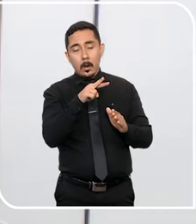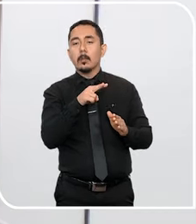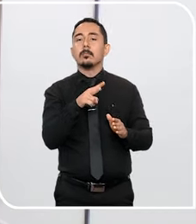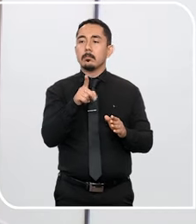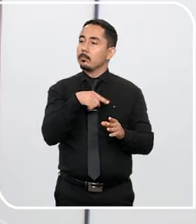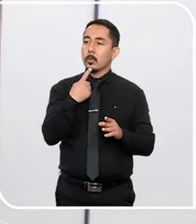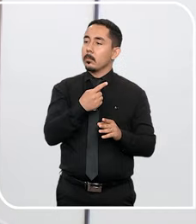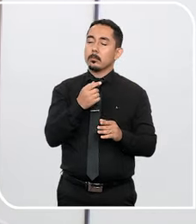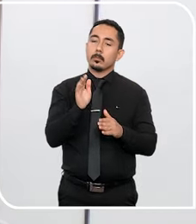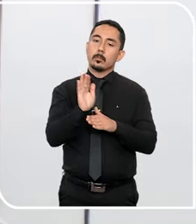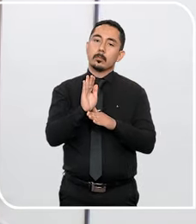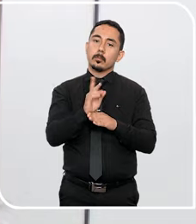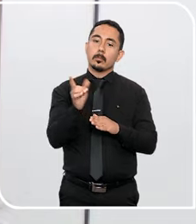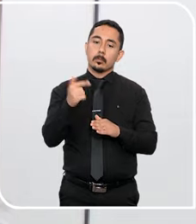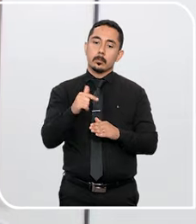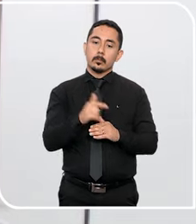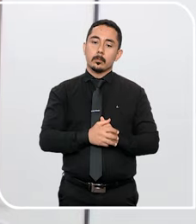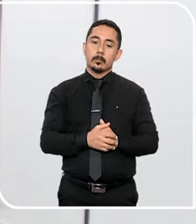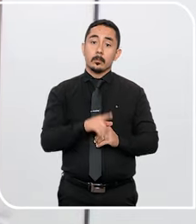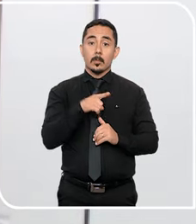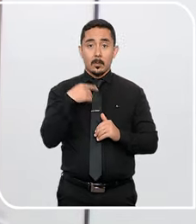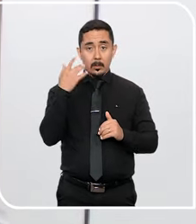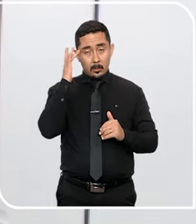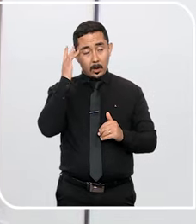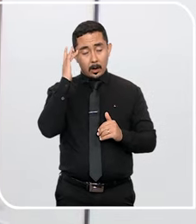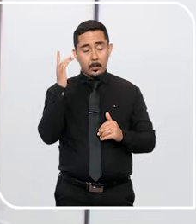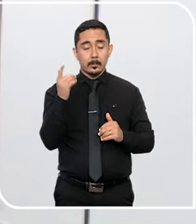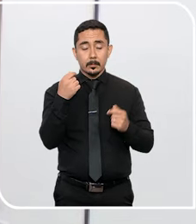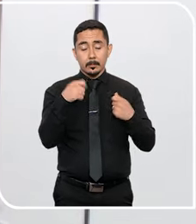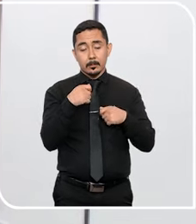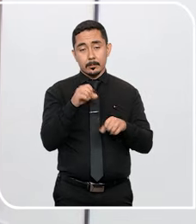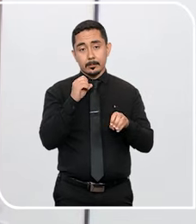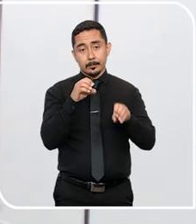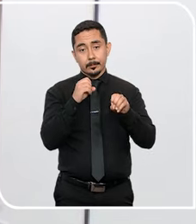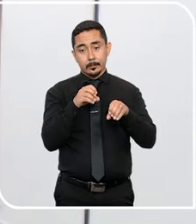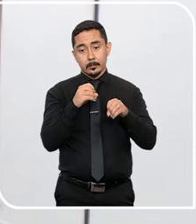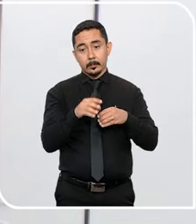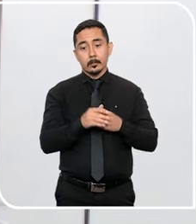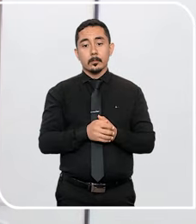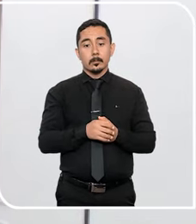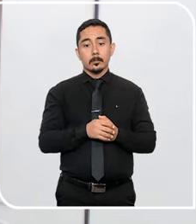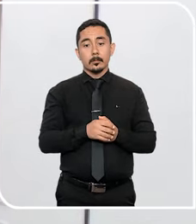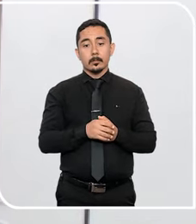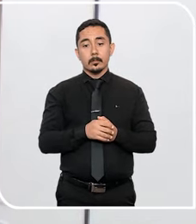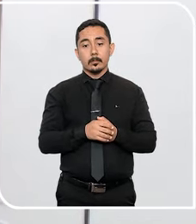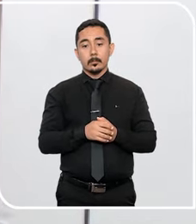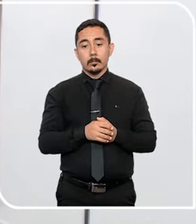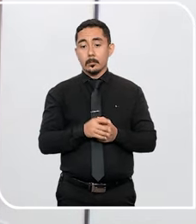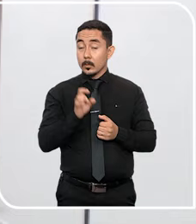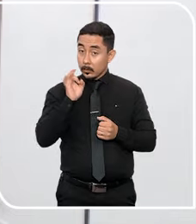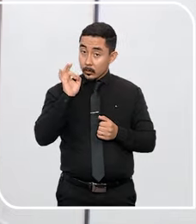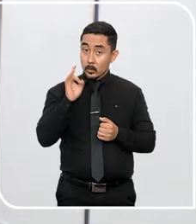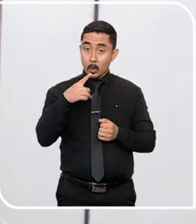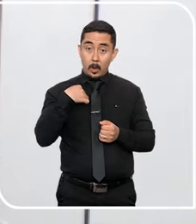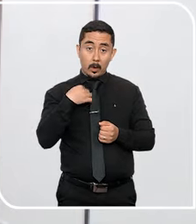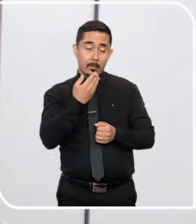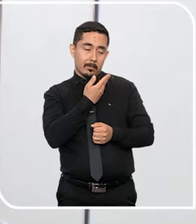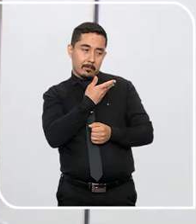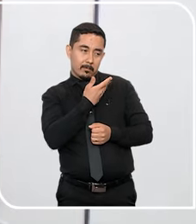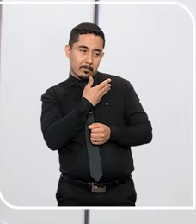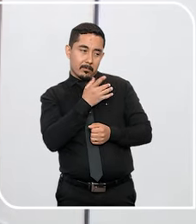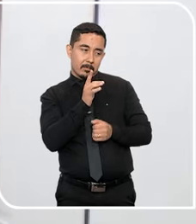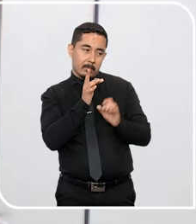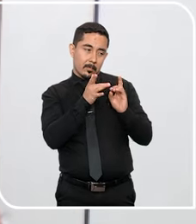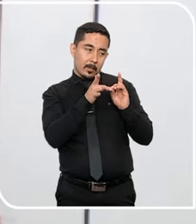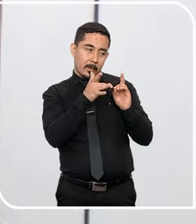até vocês permitirem isso e eu acho que é isso que a gente precisa ensinar paraos nossos filhos a a não basta né